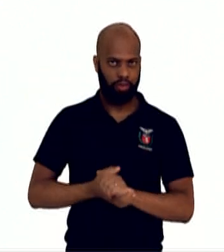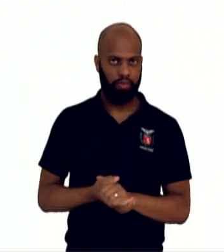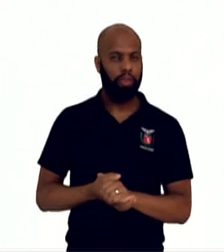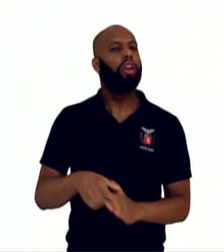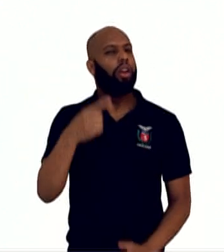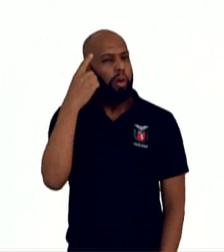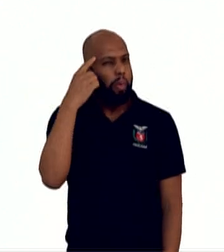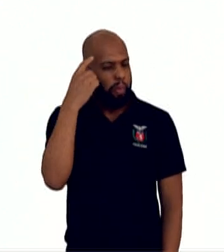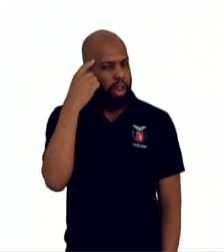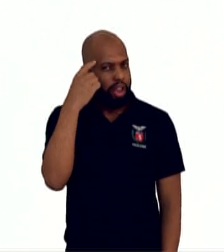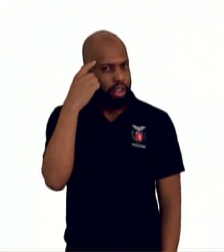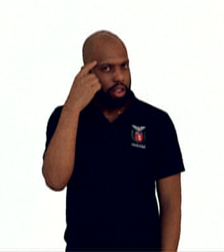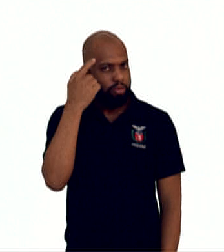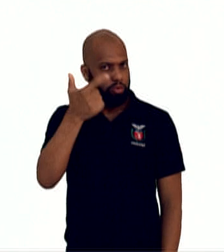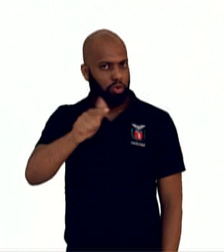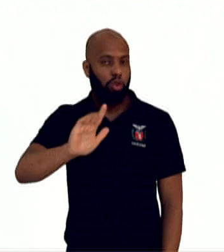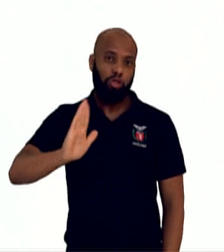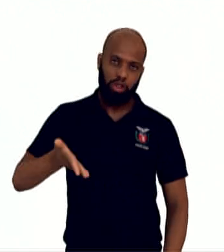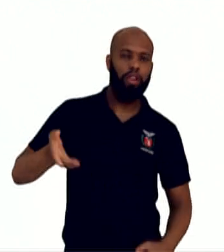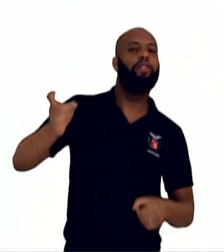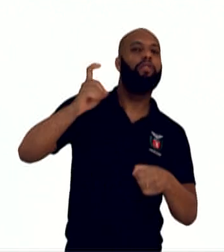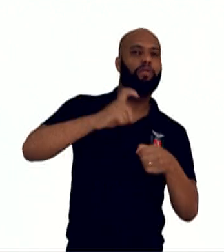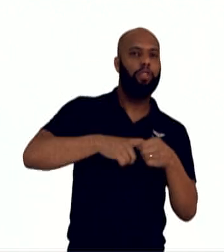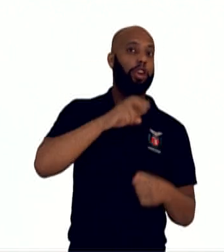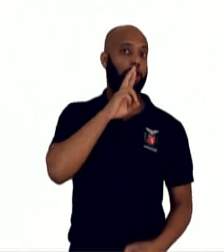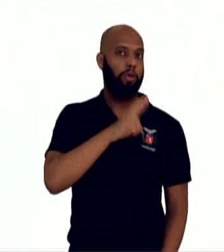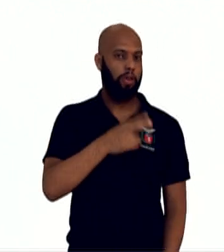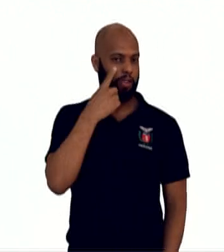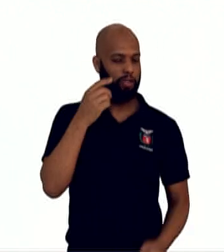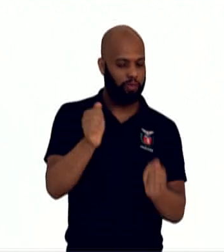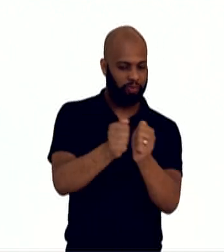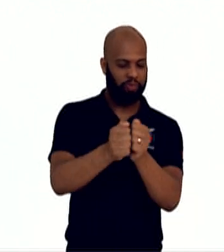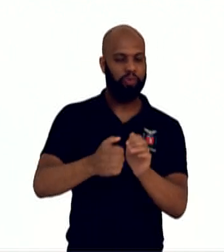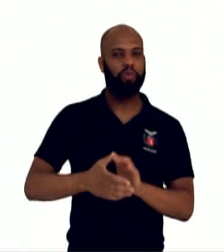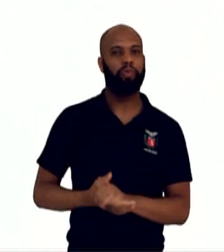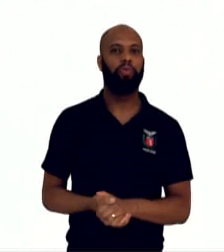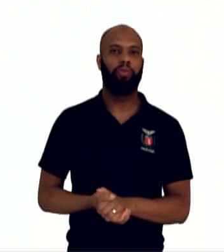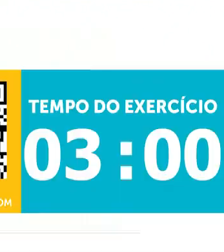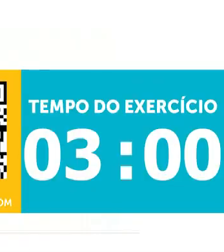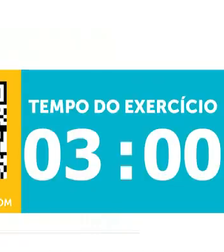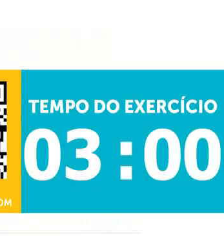Vamos pensar um pouquinho e daqui a pouquinho a gente vai ver a resposta.